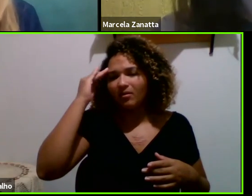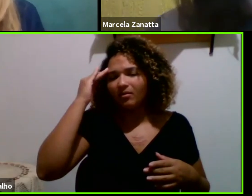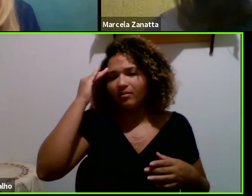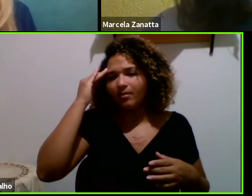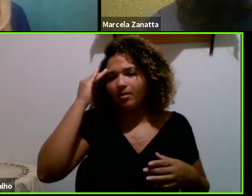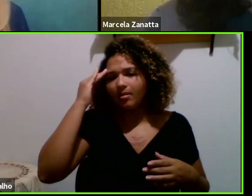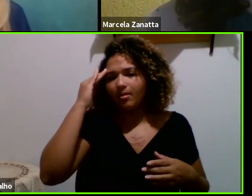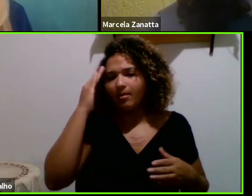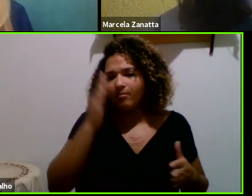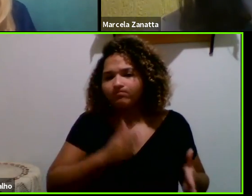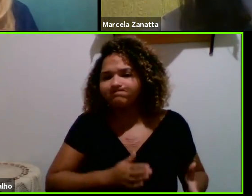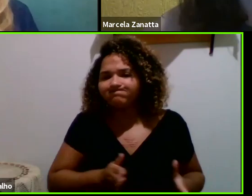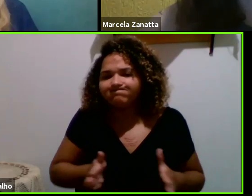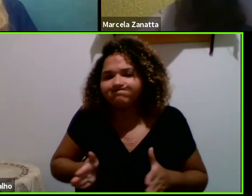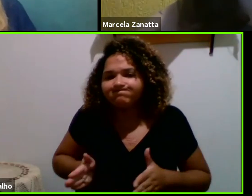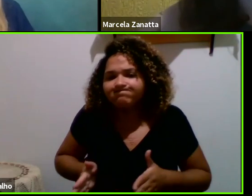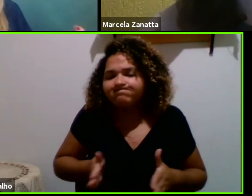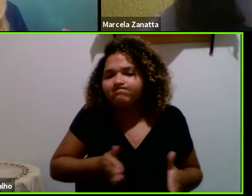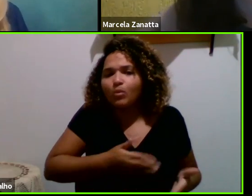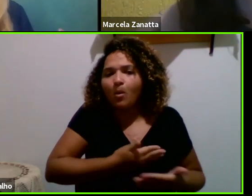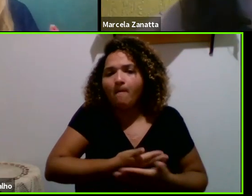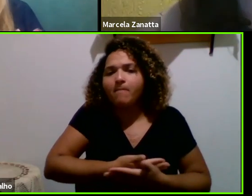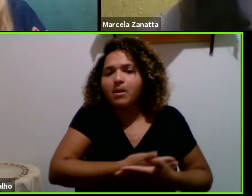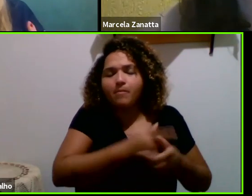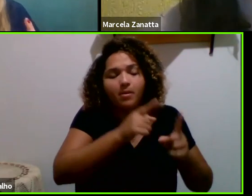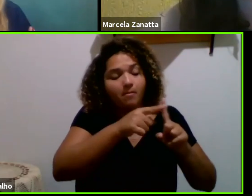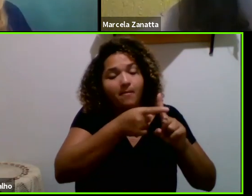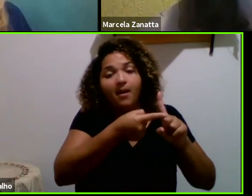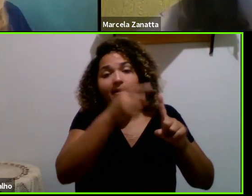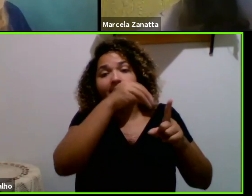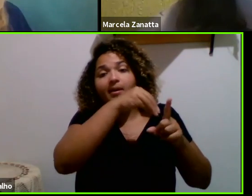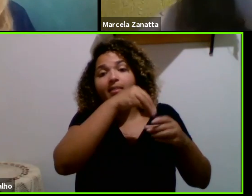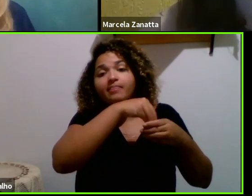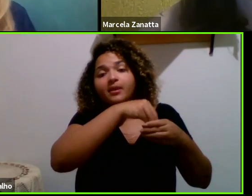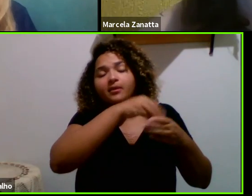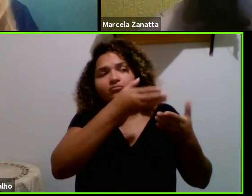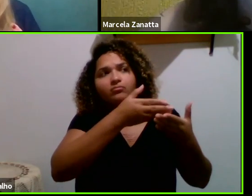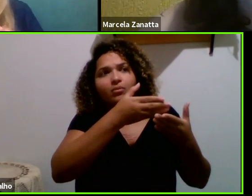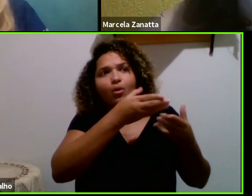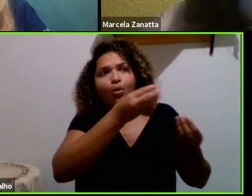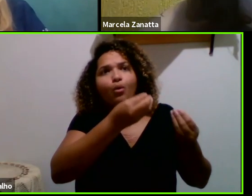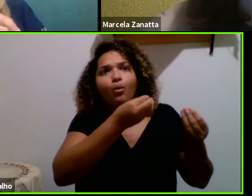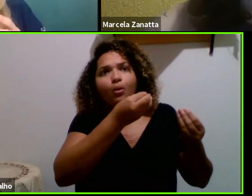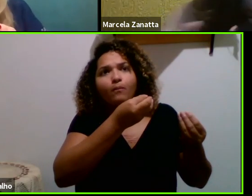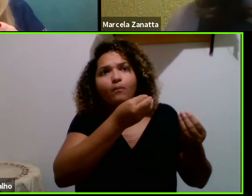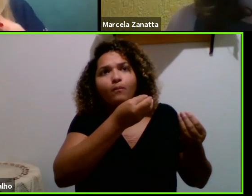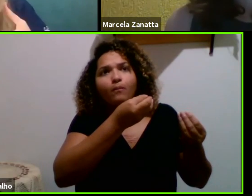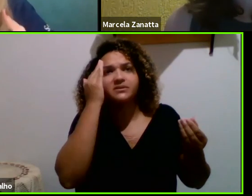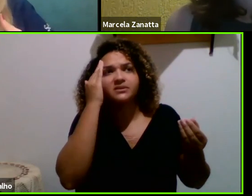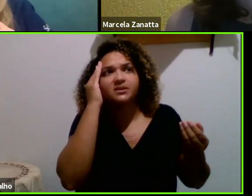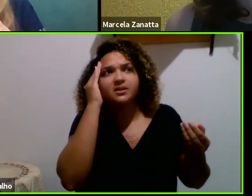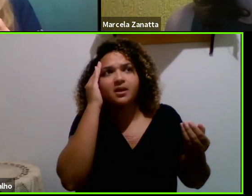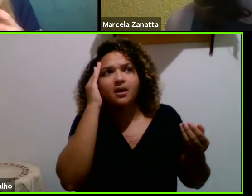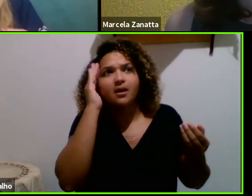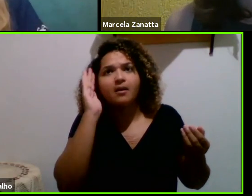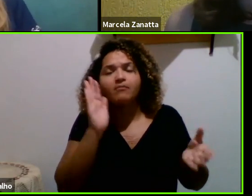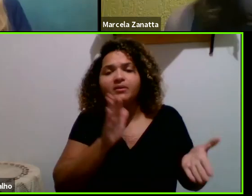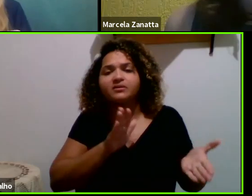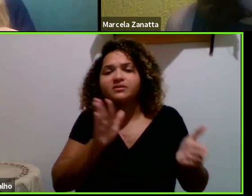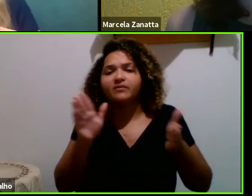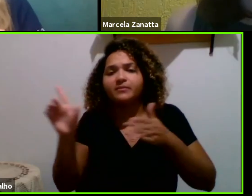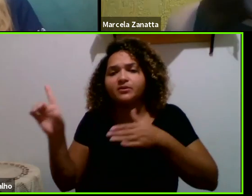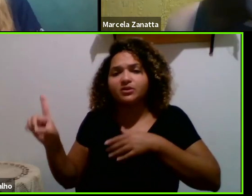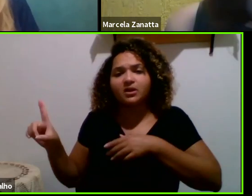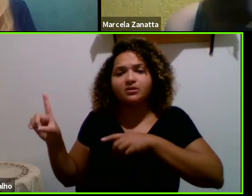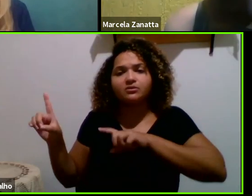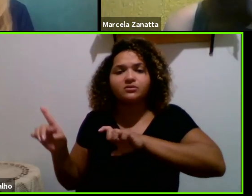lado que esse feto roda, para que a gente estimule movimentos para aquele lado, porque certamente nenhum, né? O